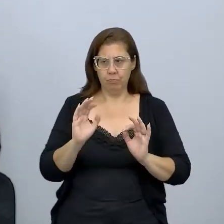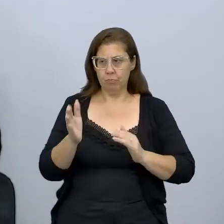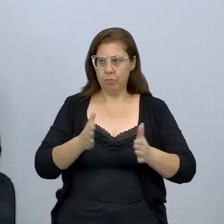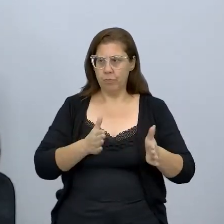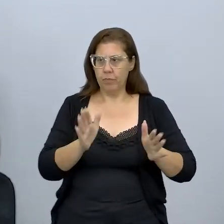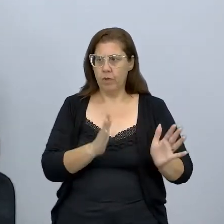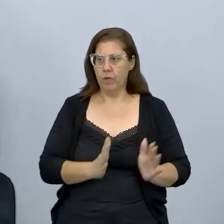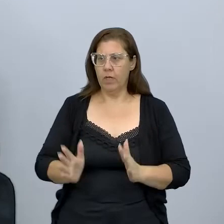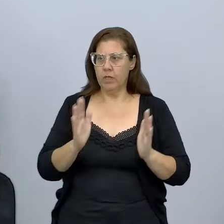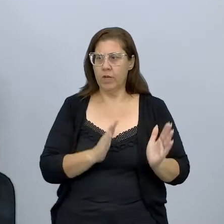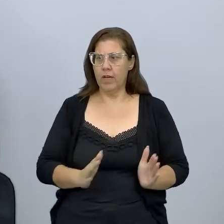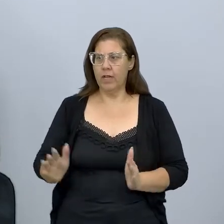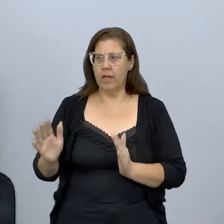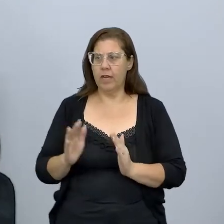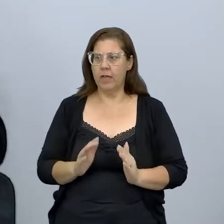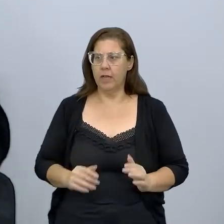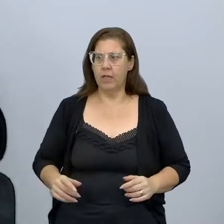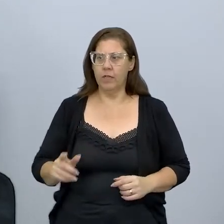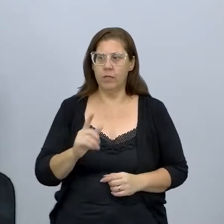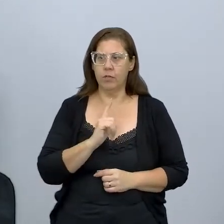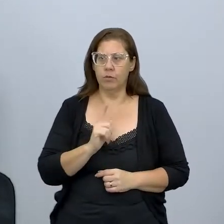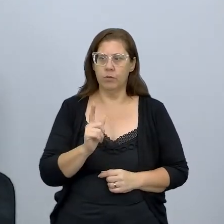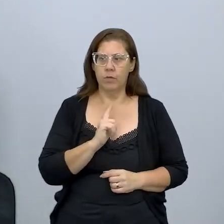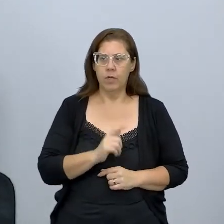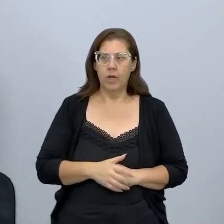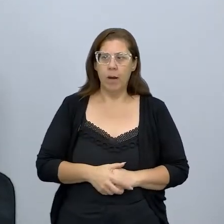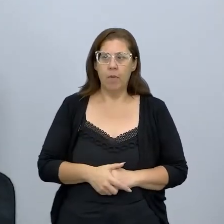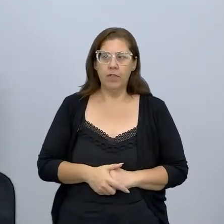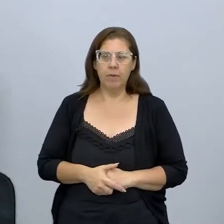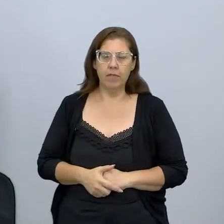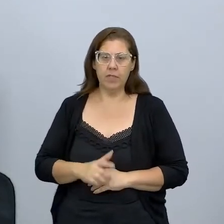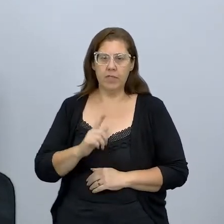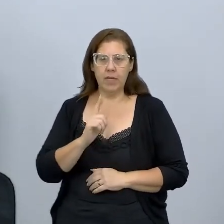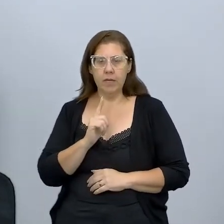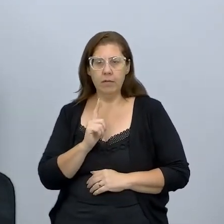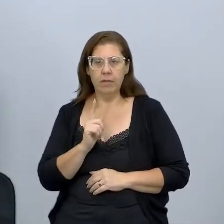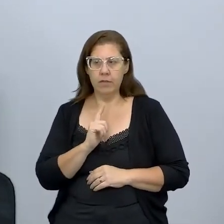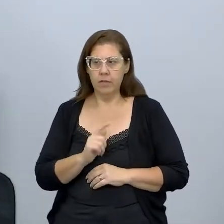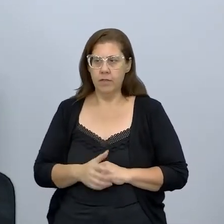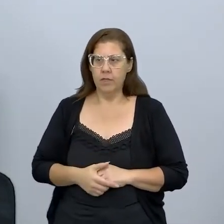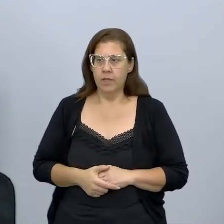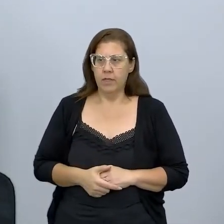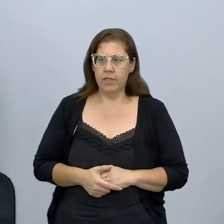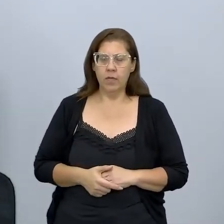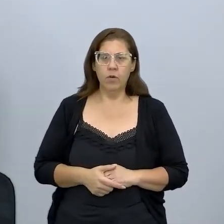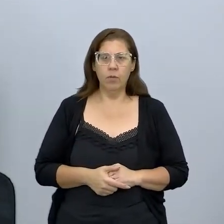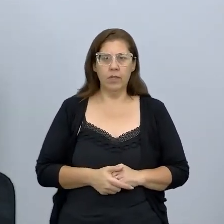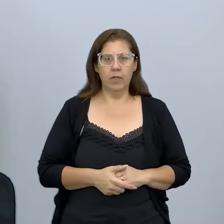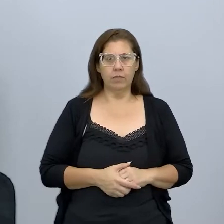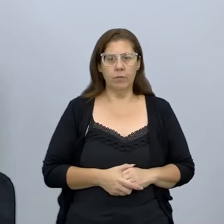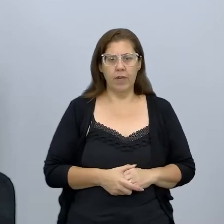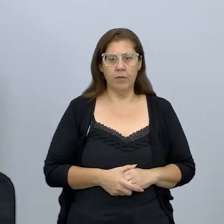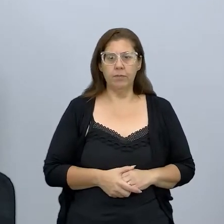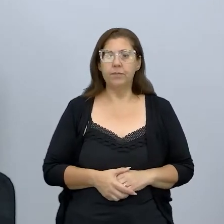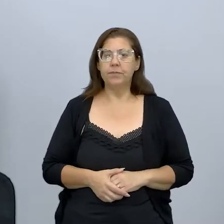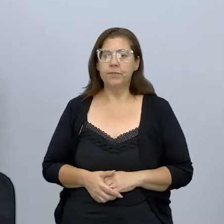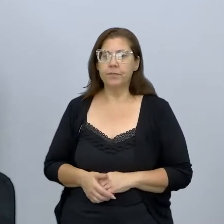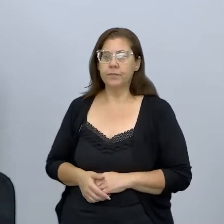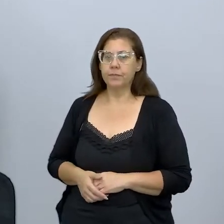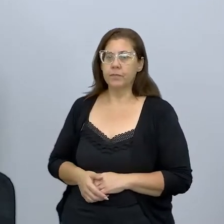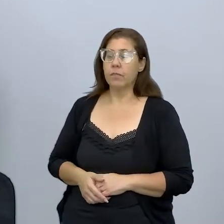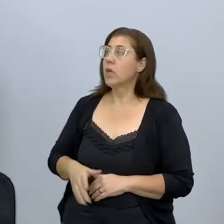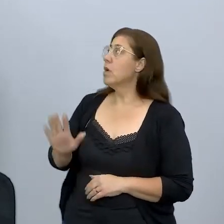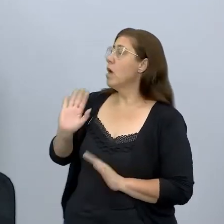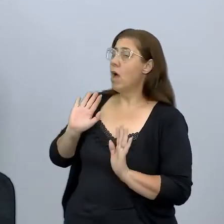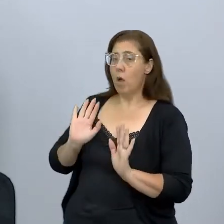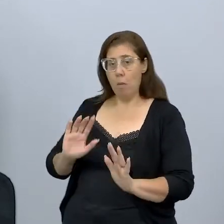tecnologia, de indústria, e aumentou também o número de pessoas utilizando, de população. E por si só, a gente precisa muito de eletricidade.